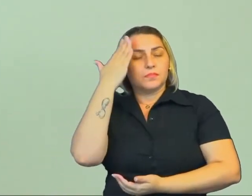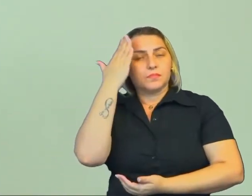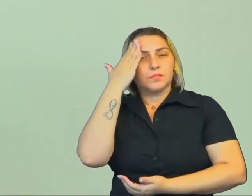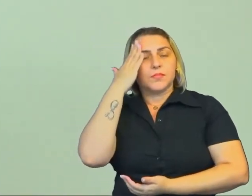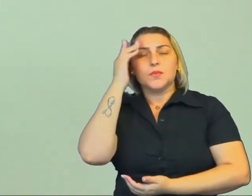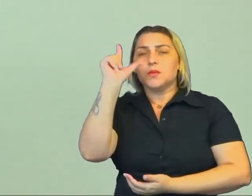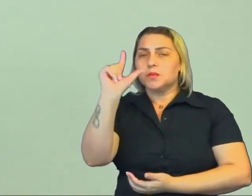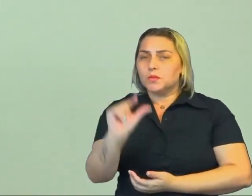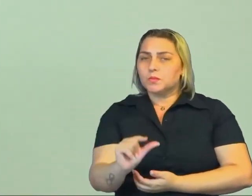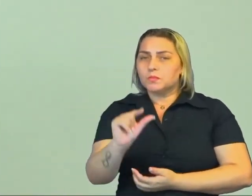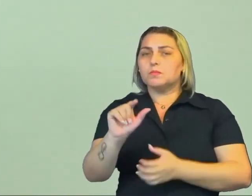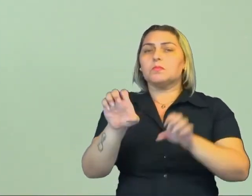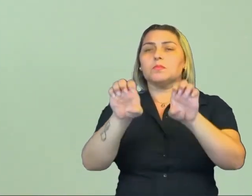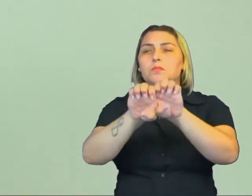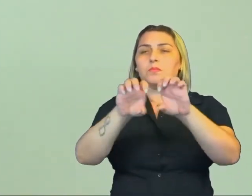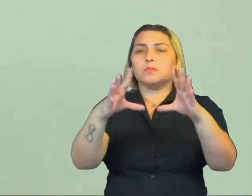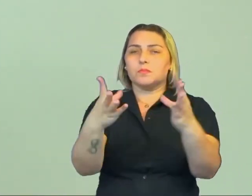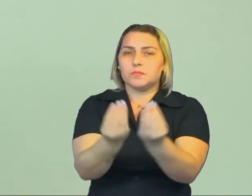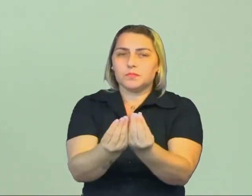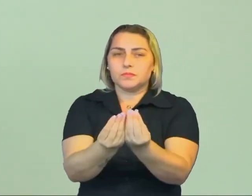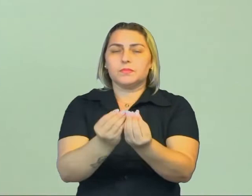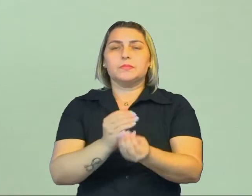um pequeno ecossistema.